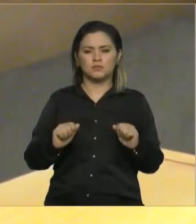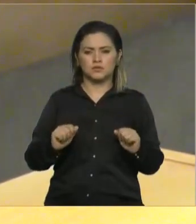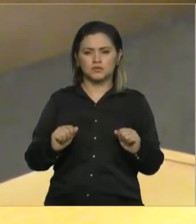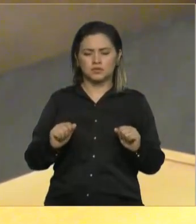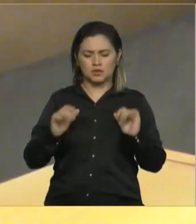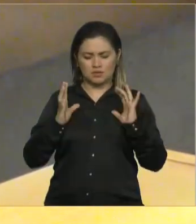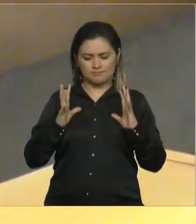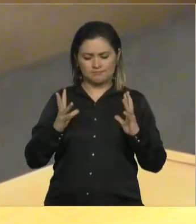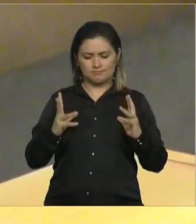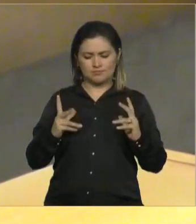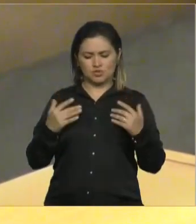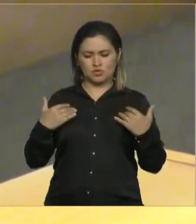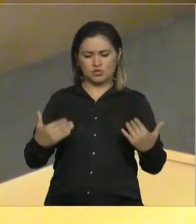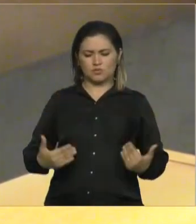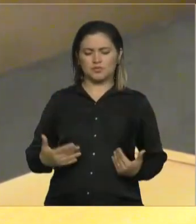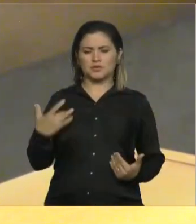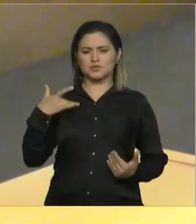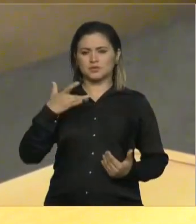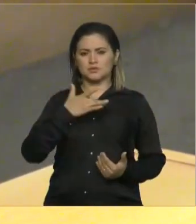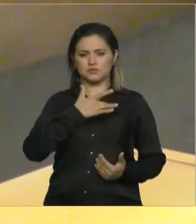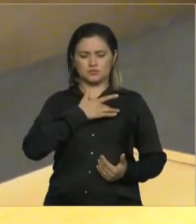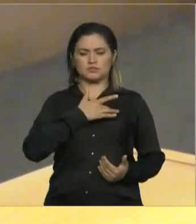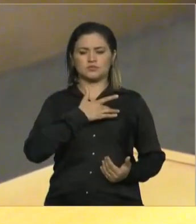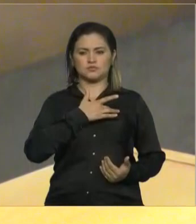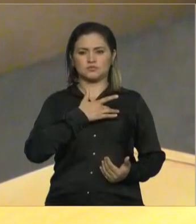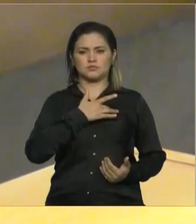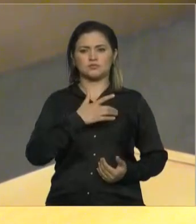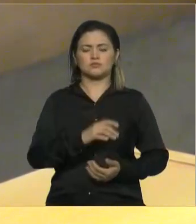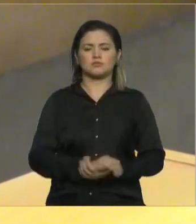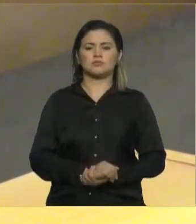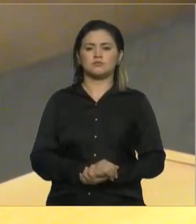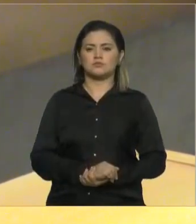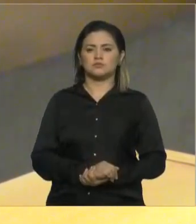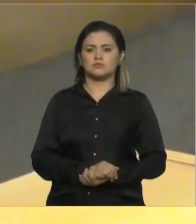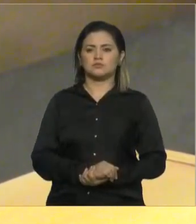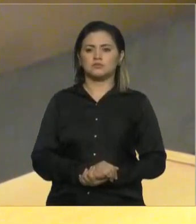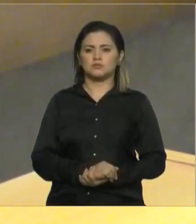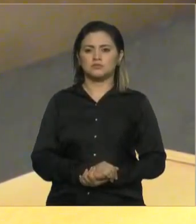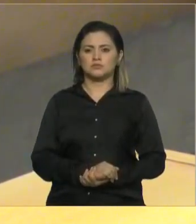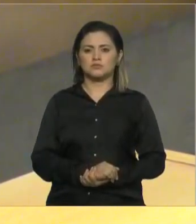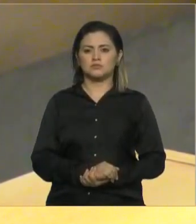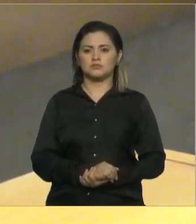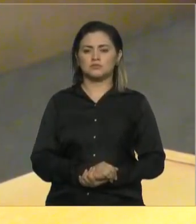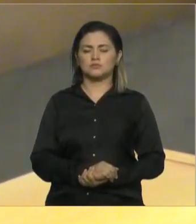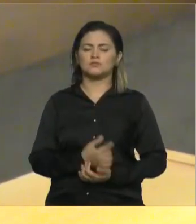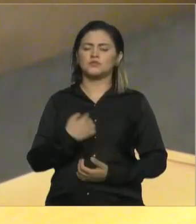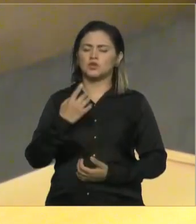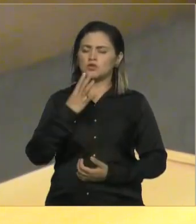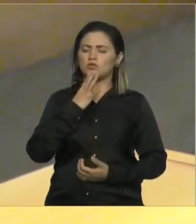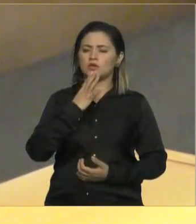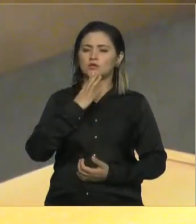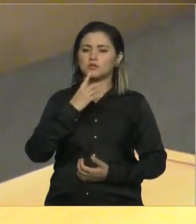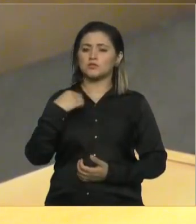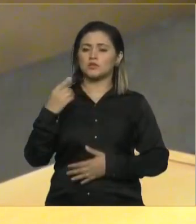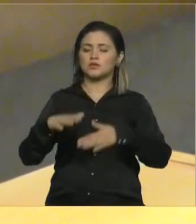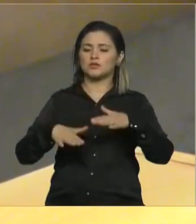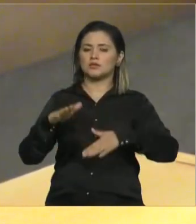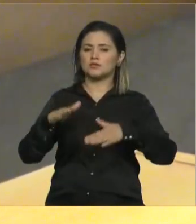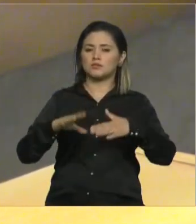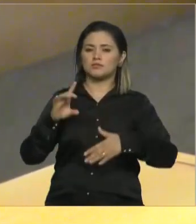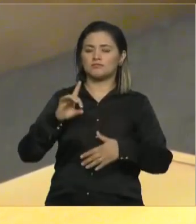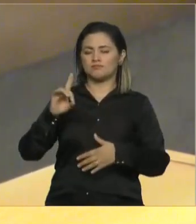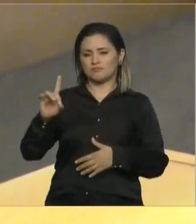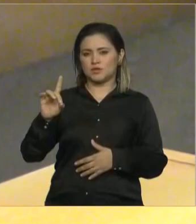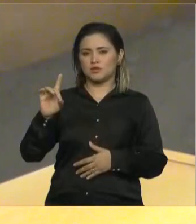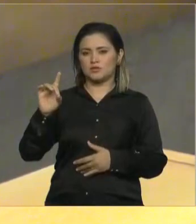completo. Nós todas as vezes reconhecemos a nossa dependência a Deus e o quanto nós amamos Deus.